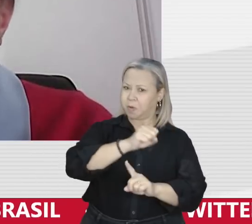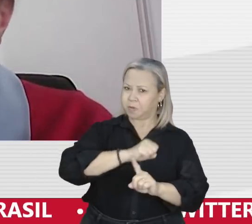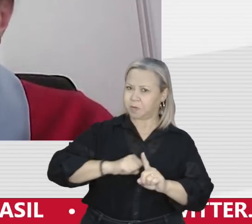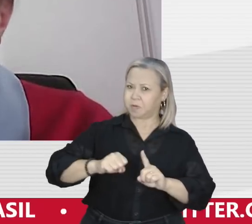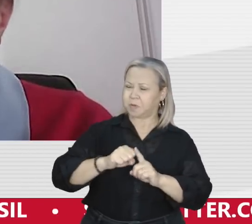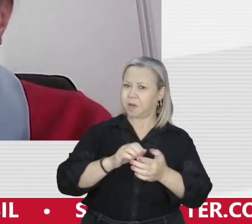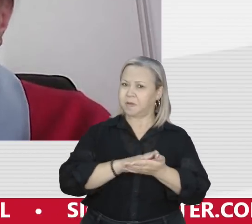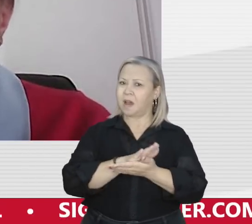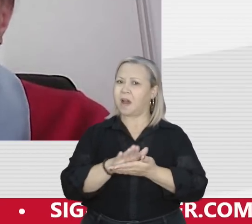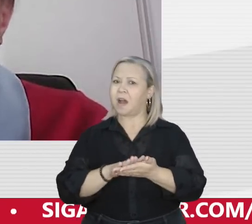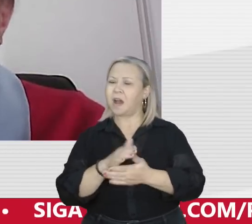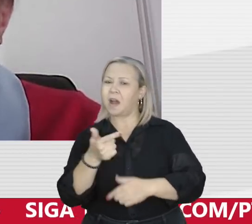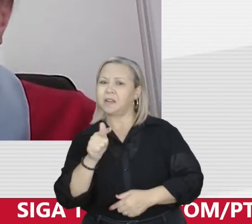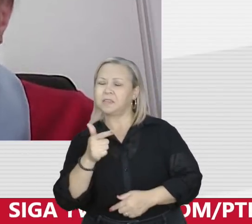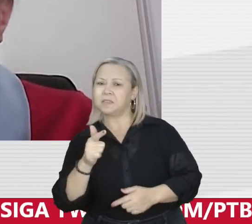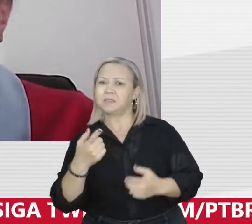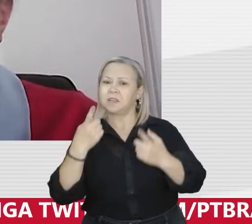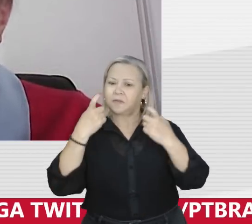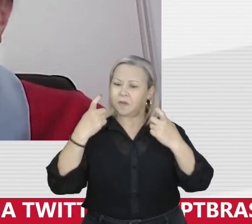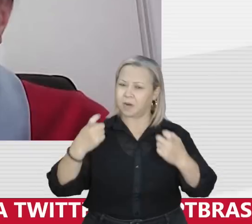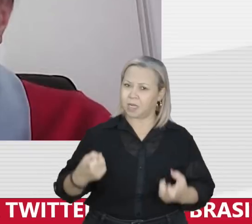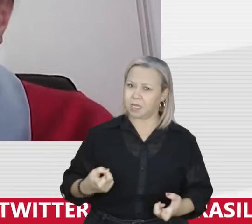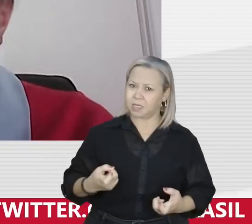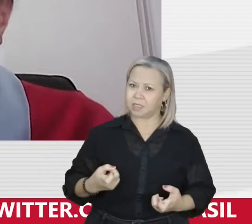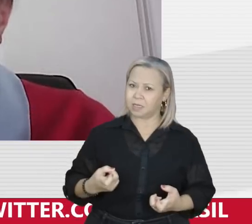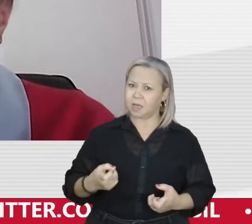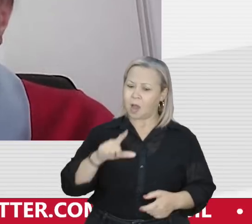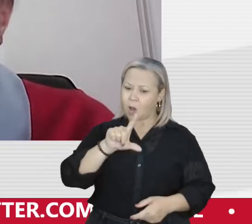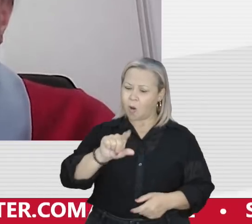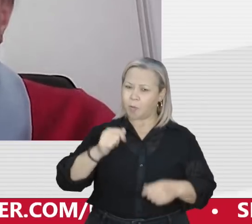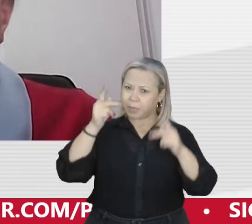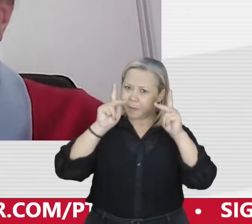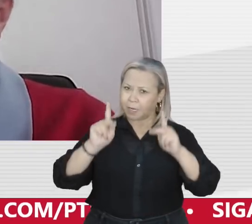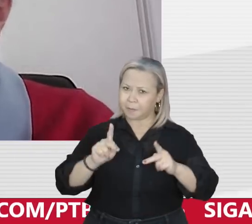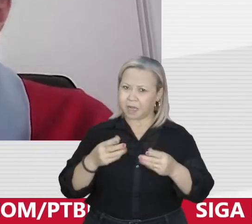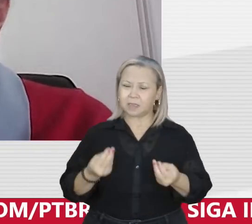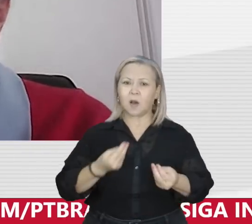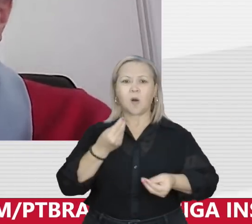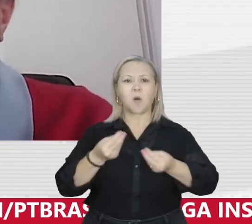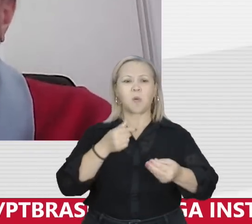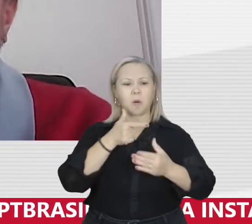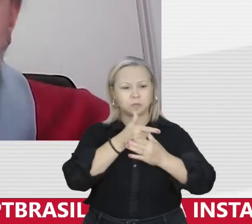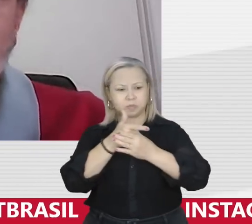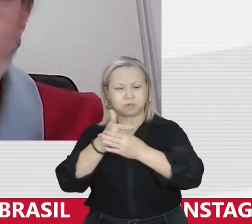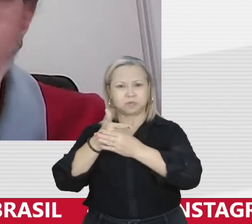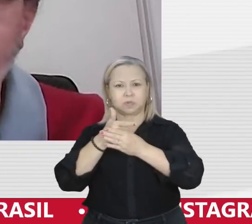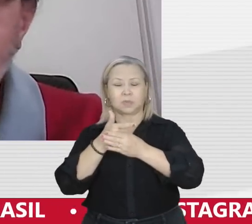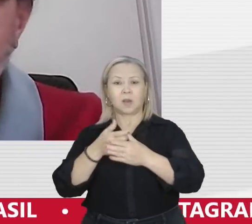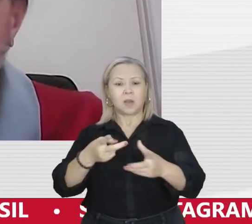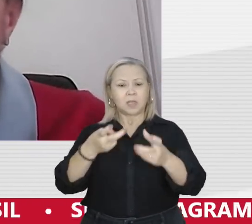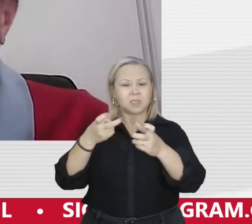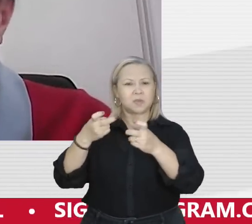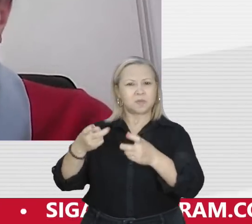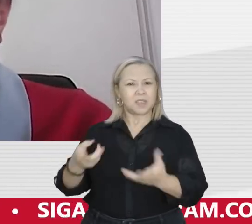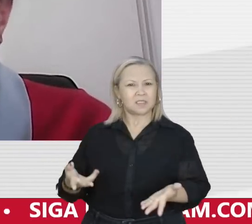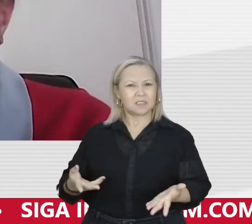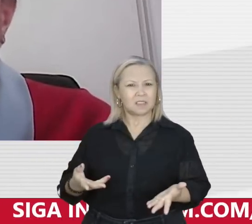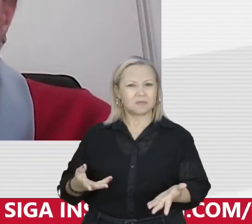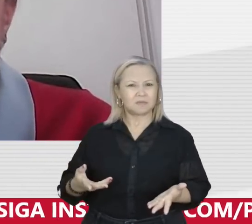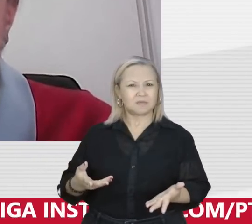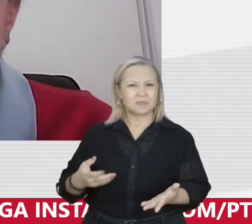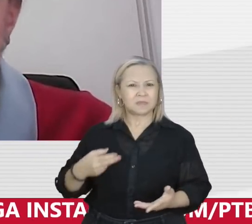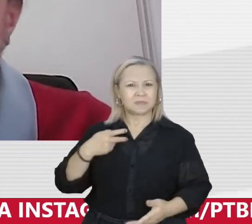sem violência, pela paz e tal, com o armamentismo, né? E hoje a gente vê padres católicos